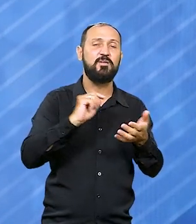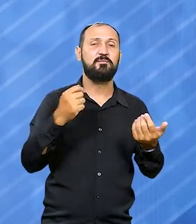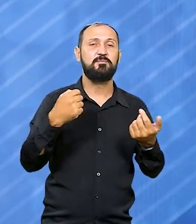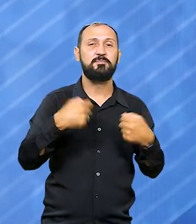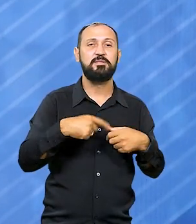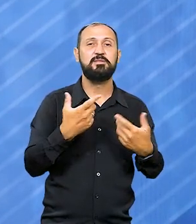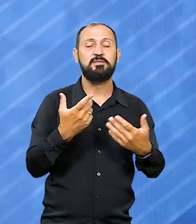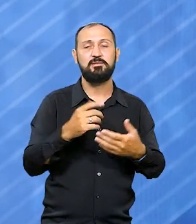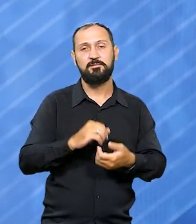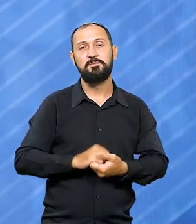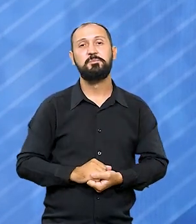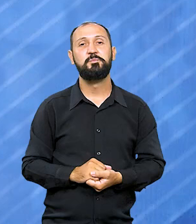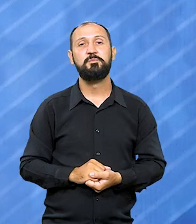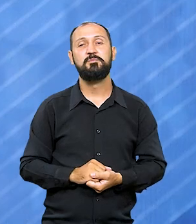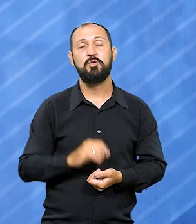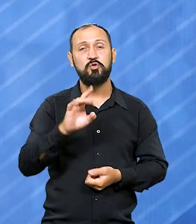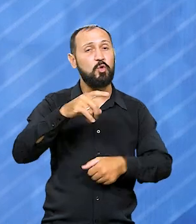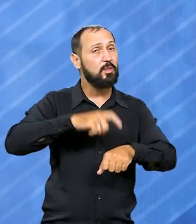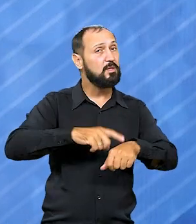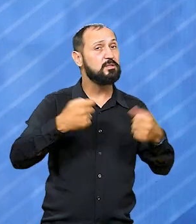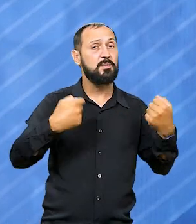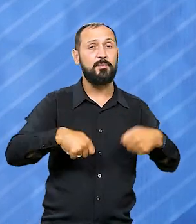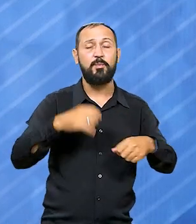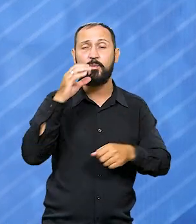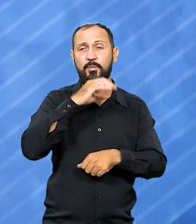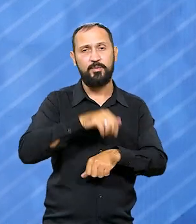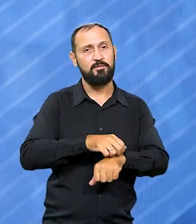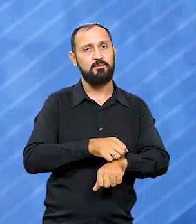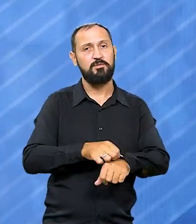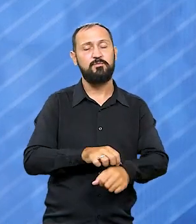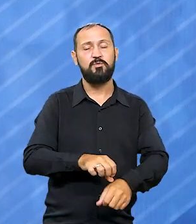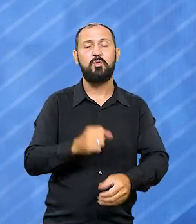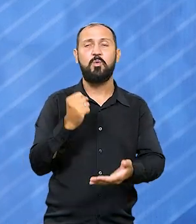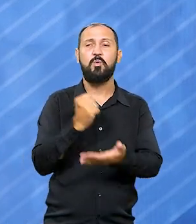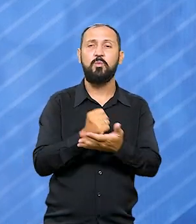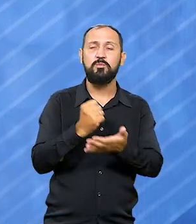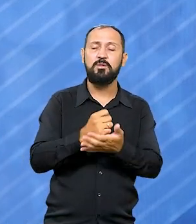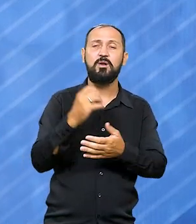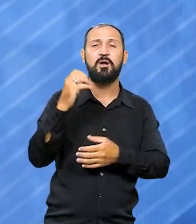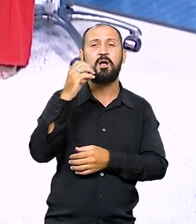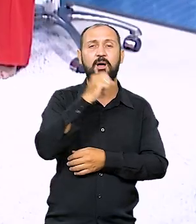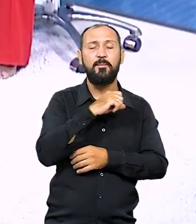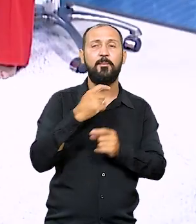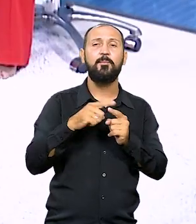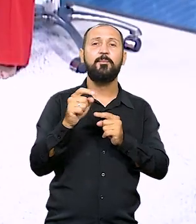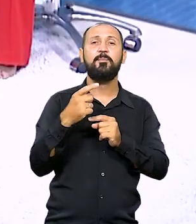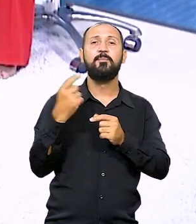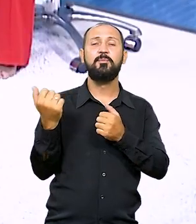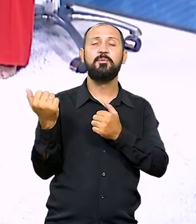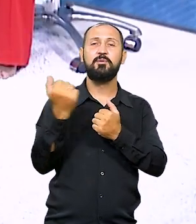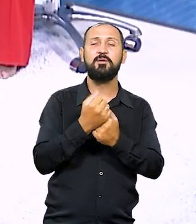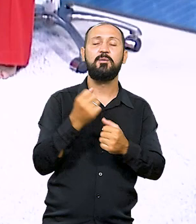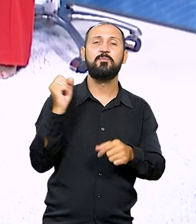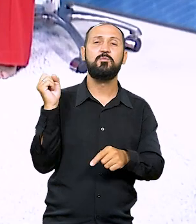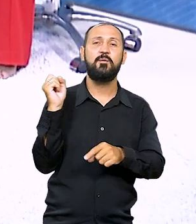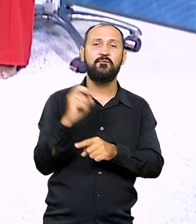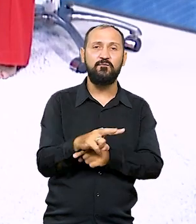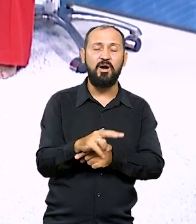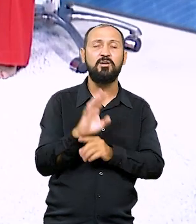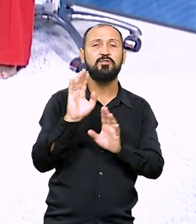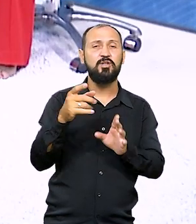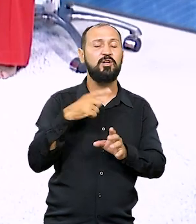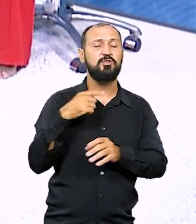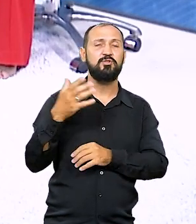a necessidade de demanda de mercado. É só nessas situações. Se for contratar um funcionário temporário para cobrir